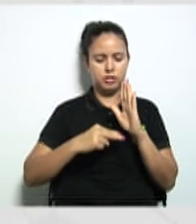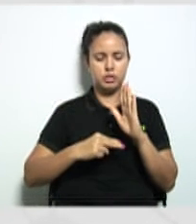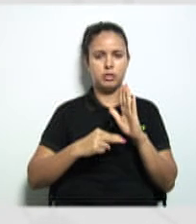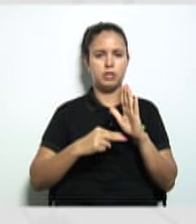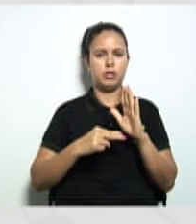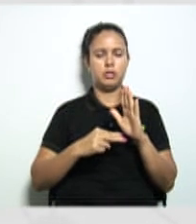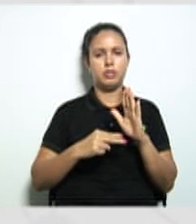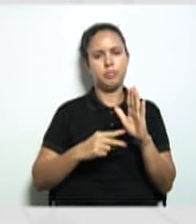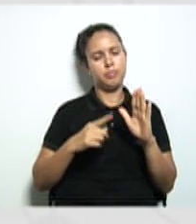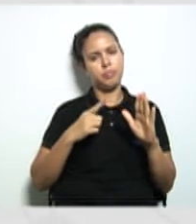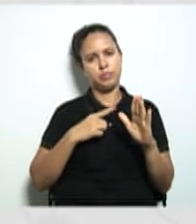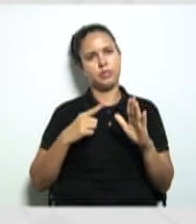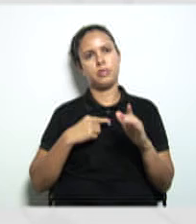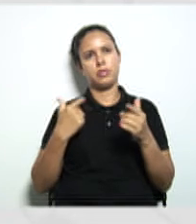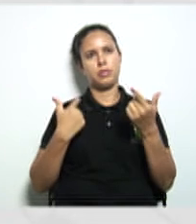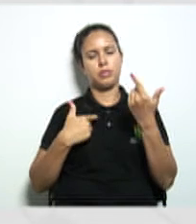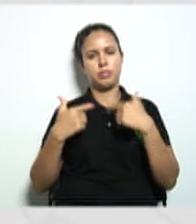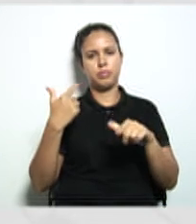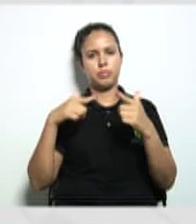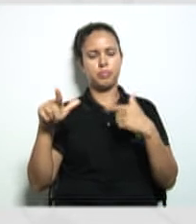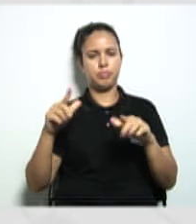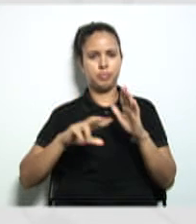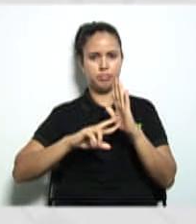exclui outros significados, tá bom?